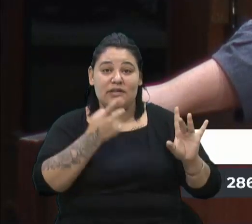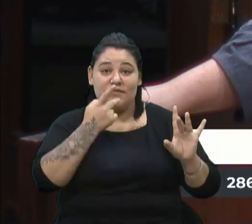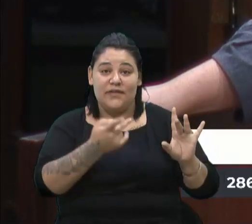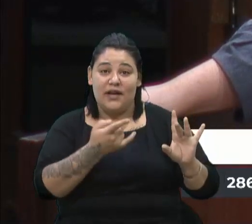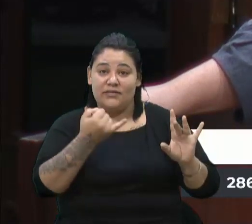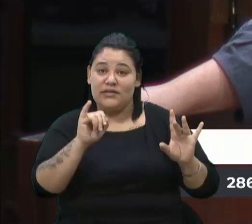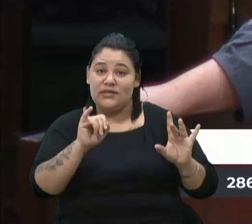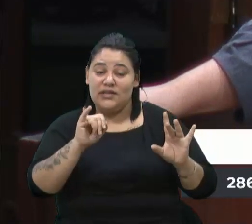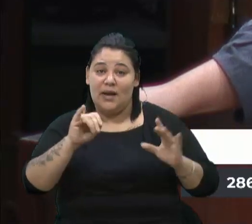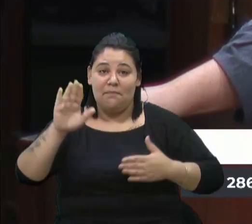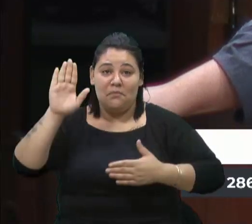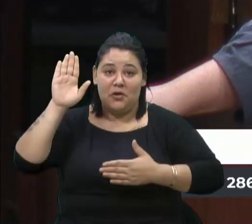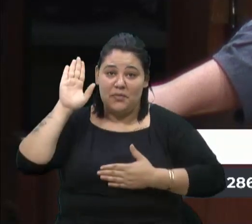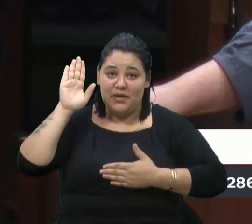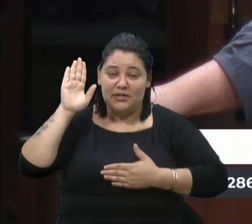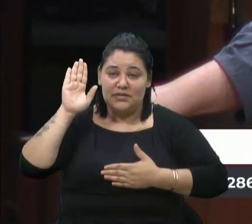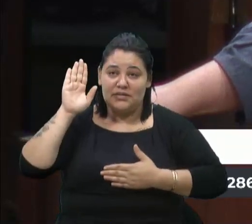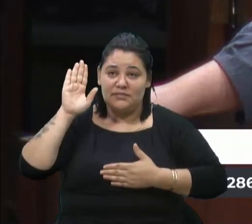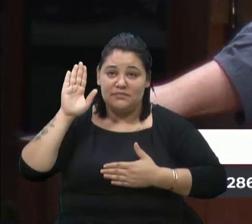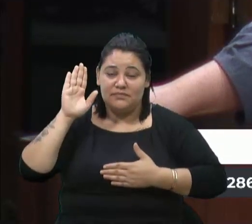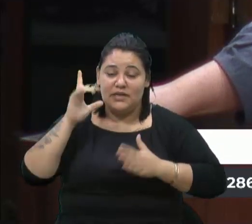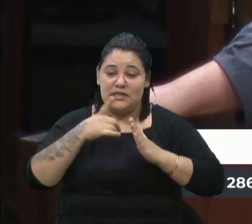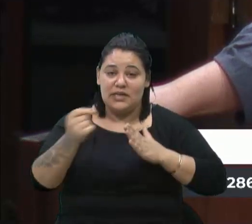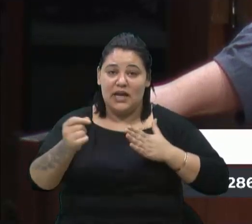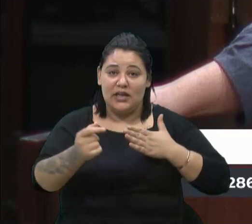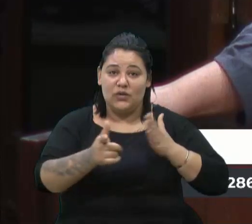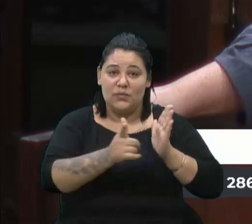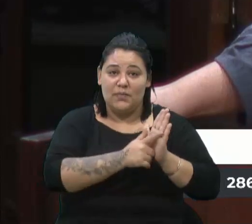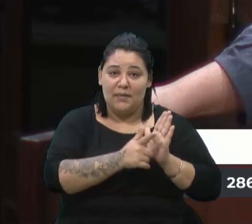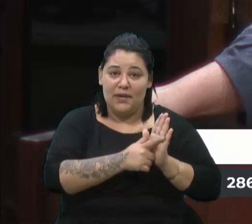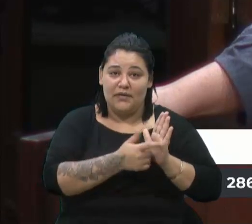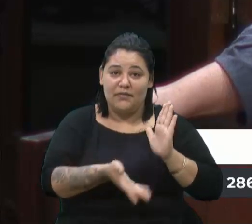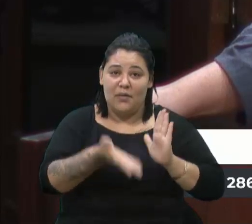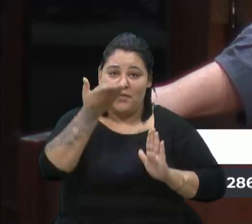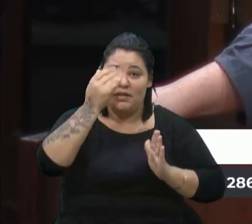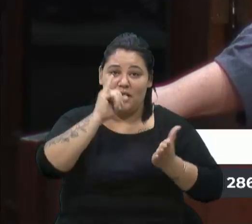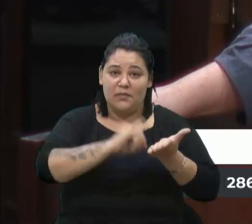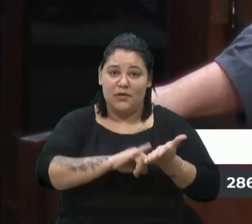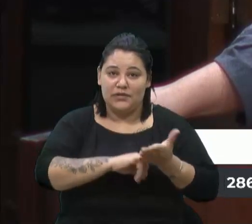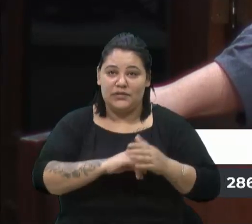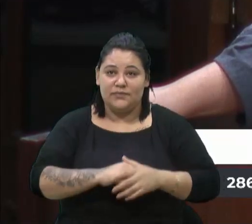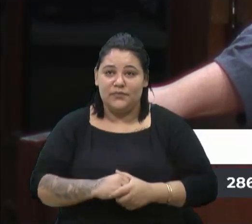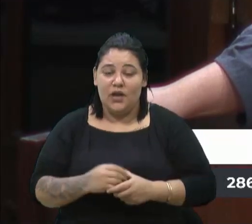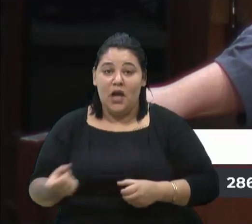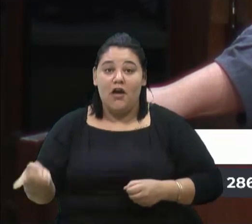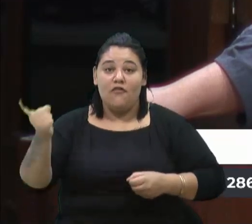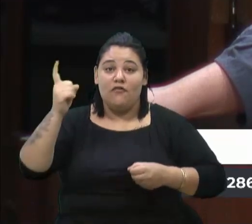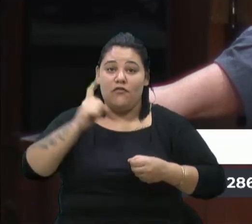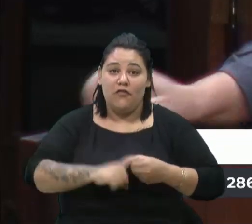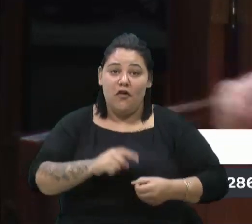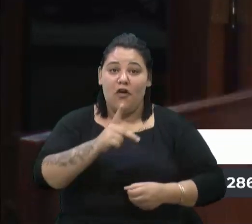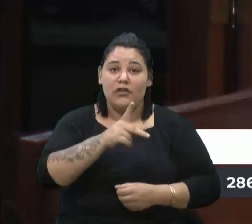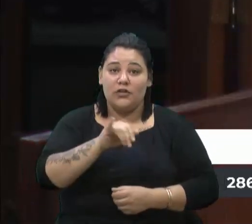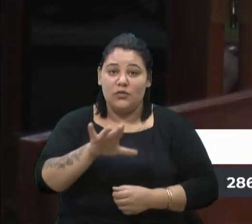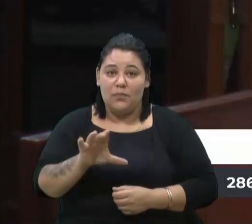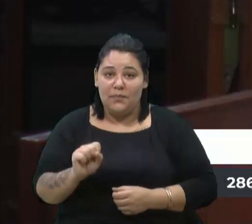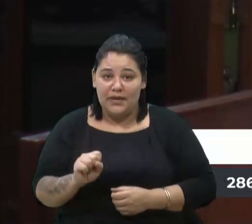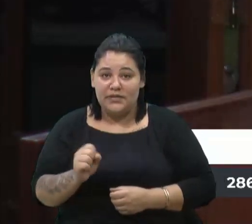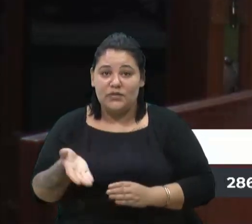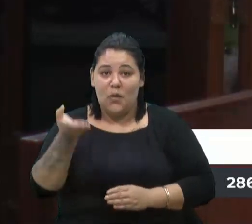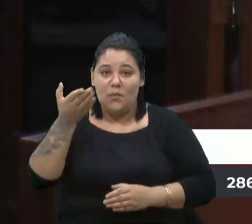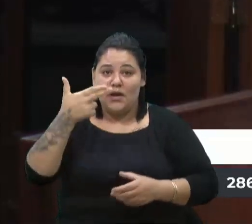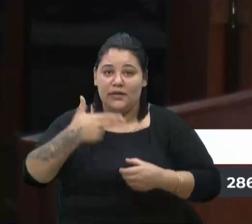taxade sair do Papel vai aumentar os impostos volta do PIS e do cofin sobre o preço dos combustíveis